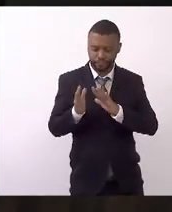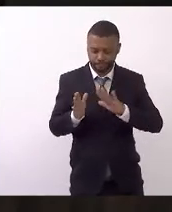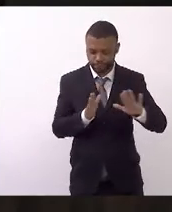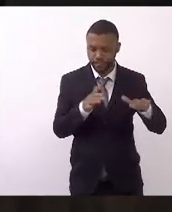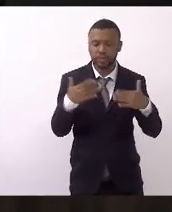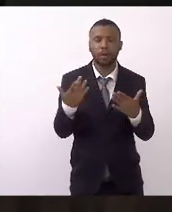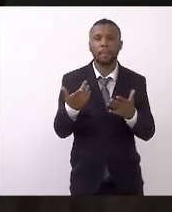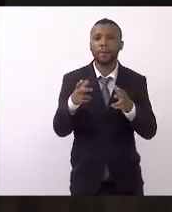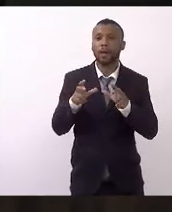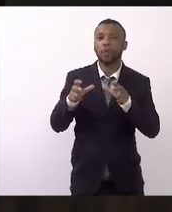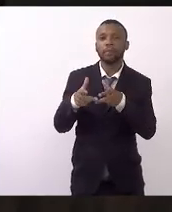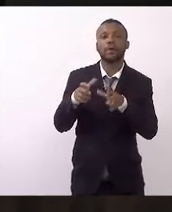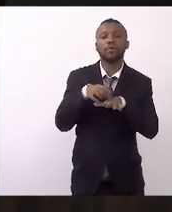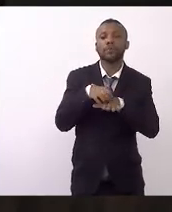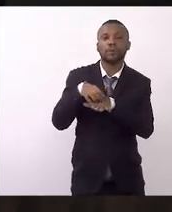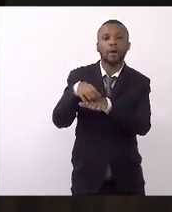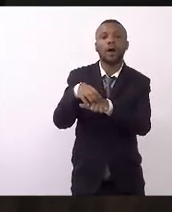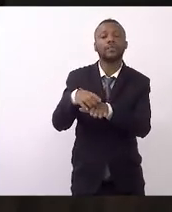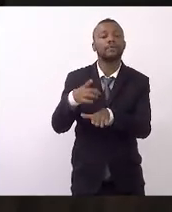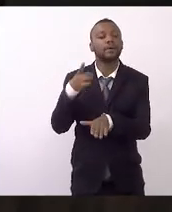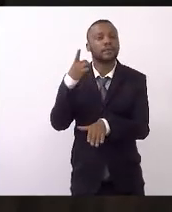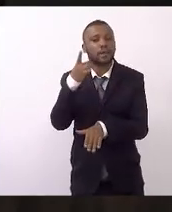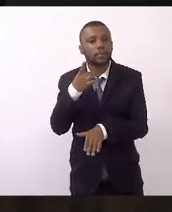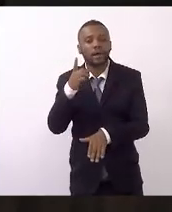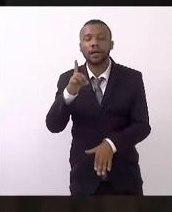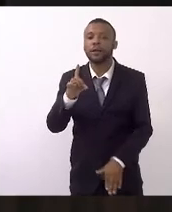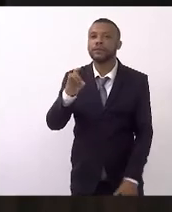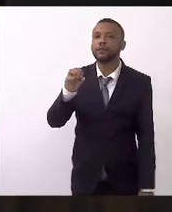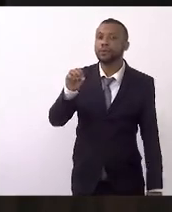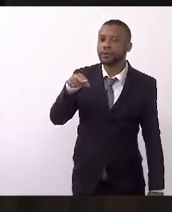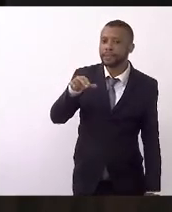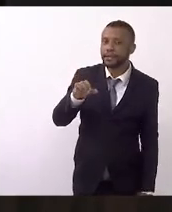Pela Comissão de Transporte, deputado Dionísio Lins.